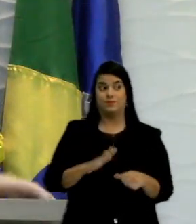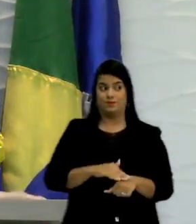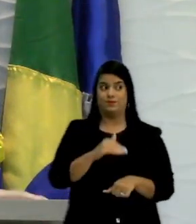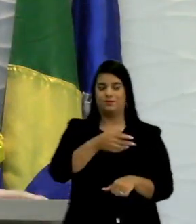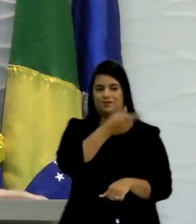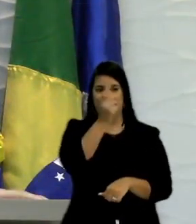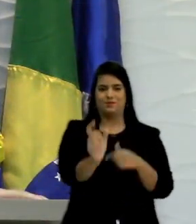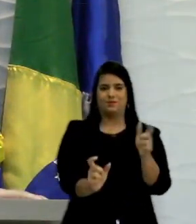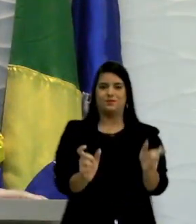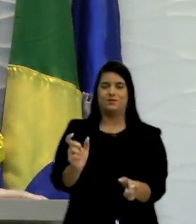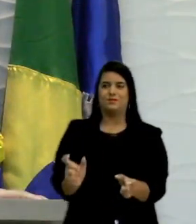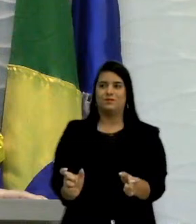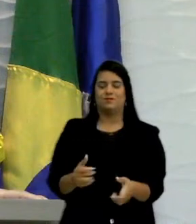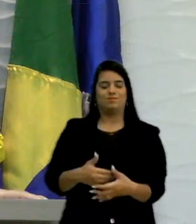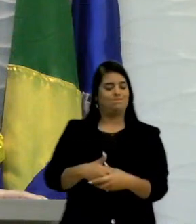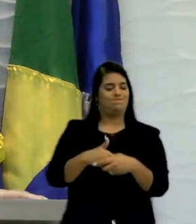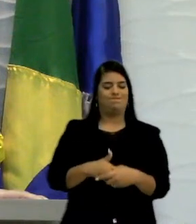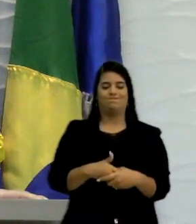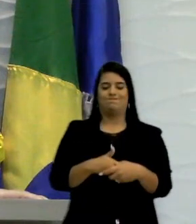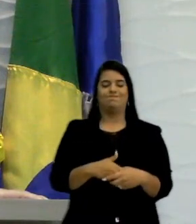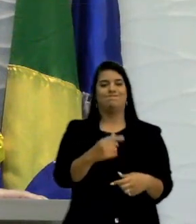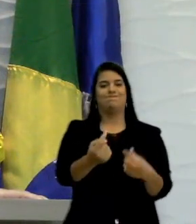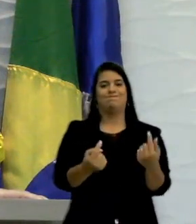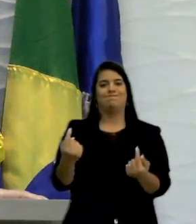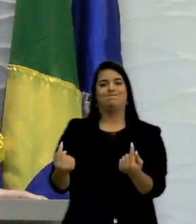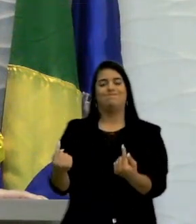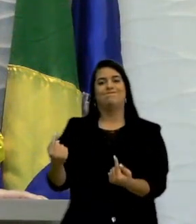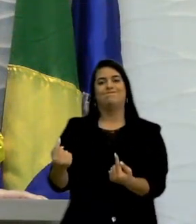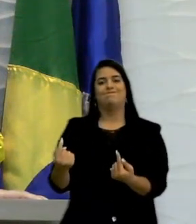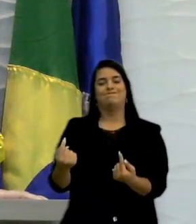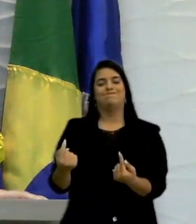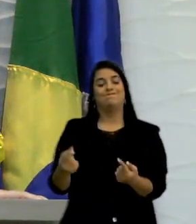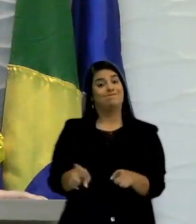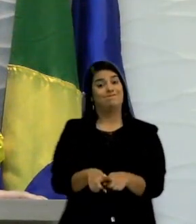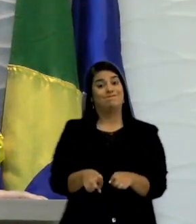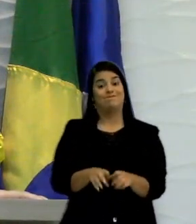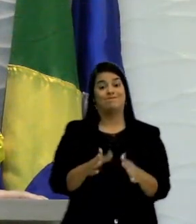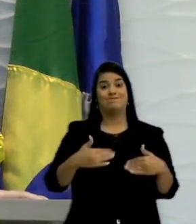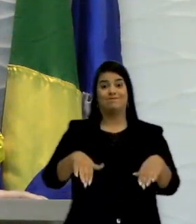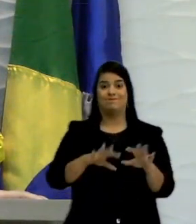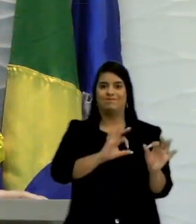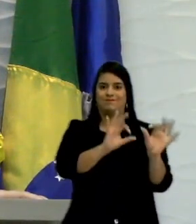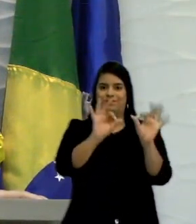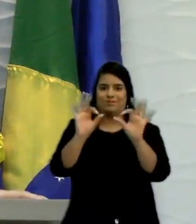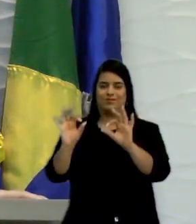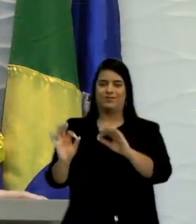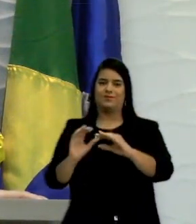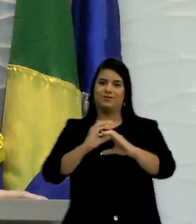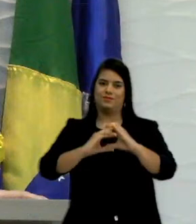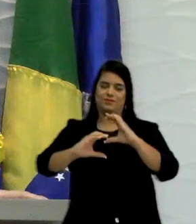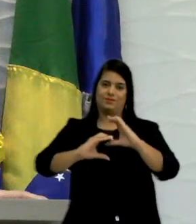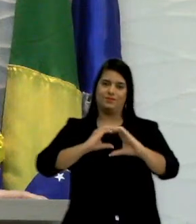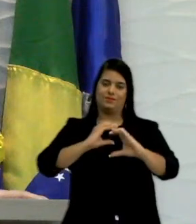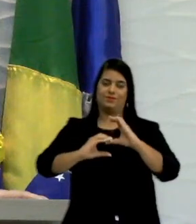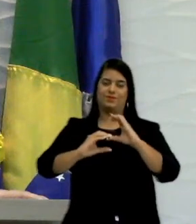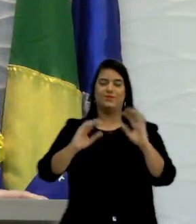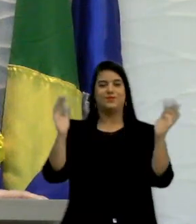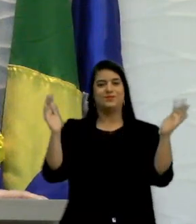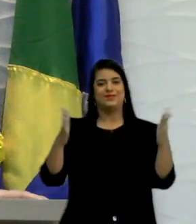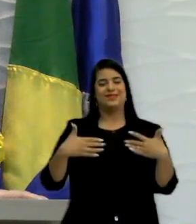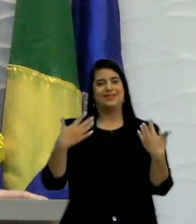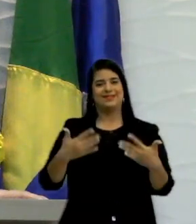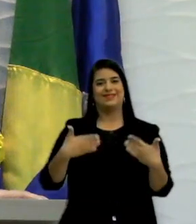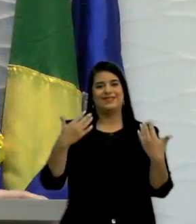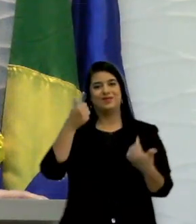pessoas, cumprimento a cada um, como também saúdo a todos que estão nos acompanhando pelos meios de comunicação. E com muita alegria saudar a